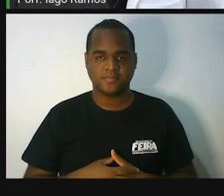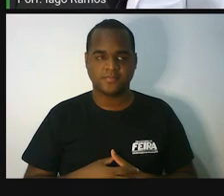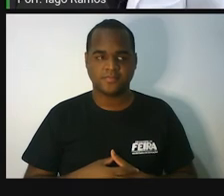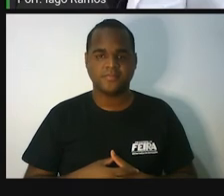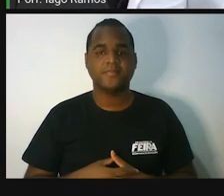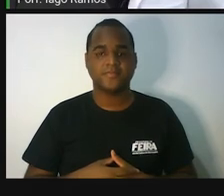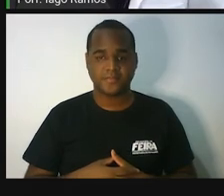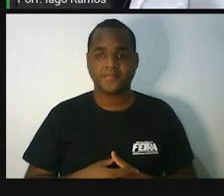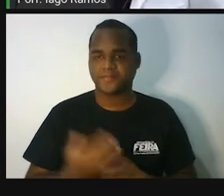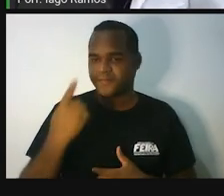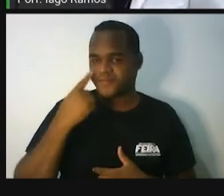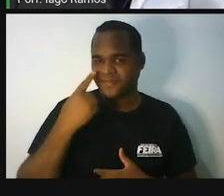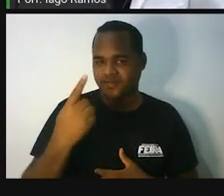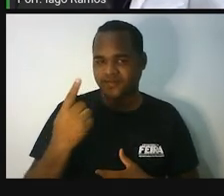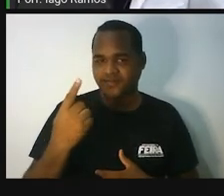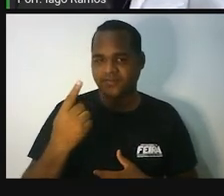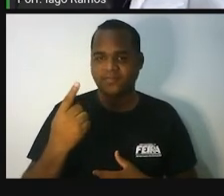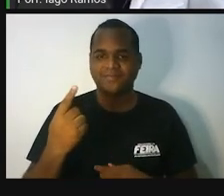Olha só.